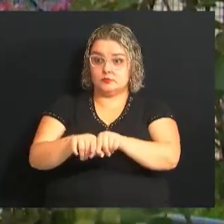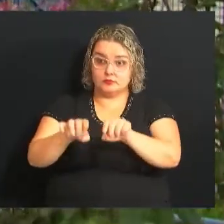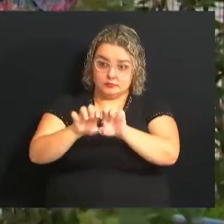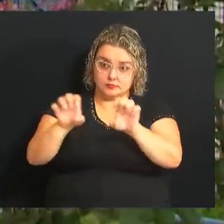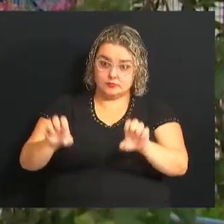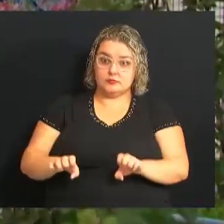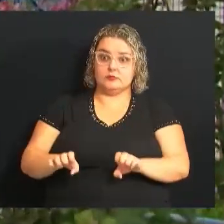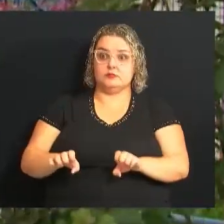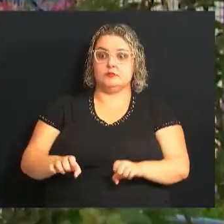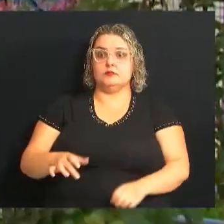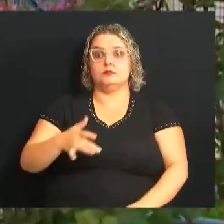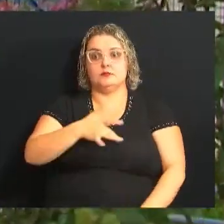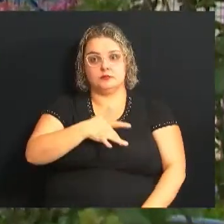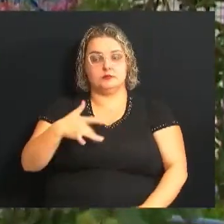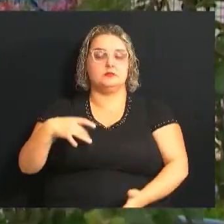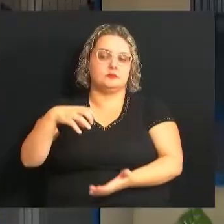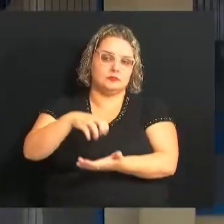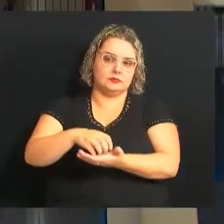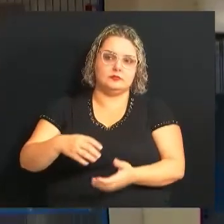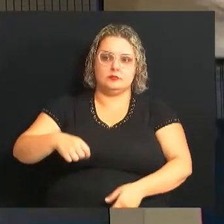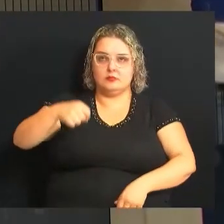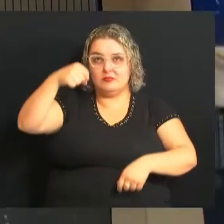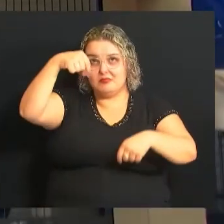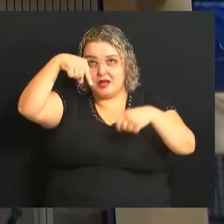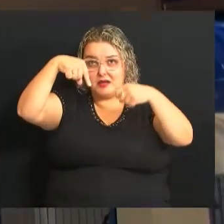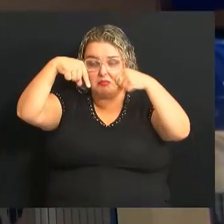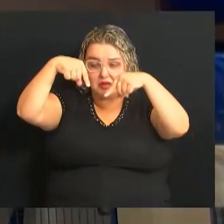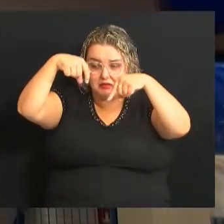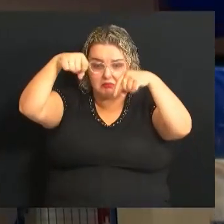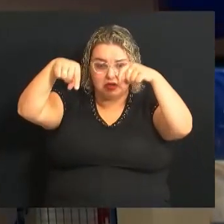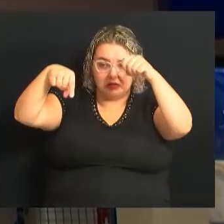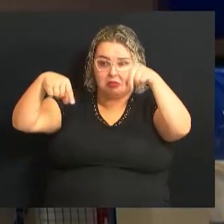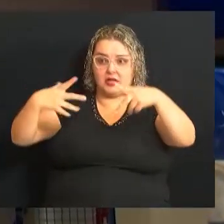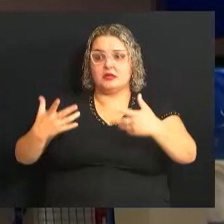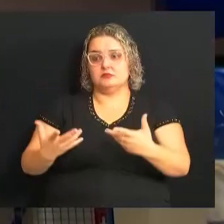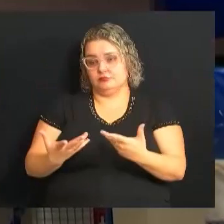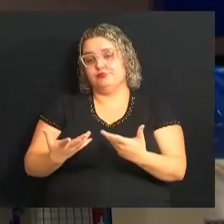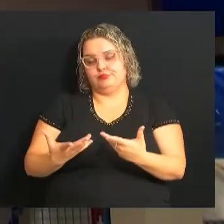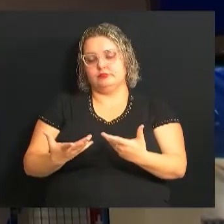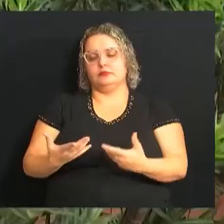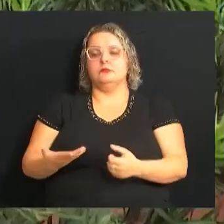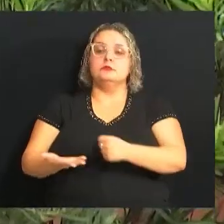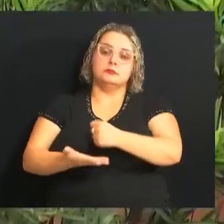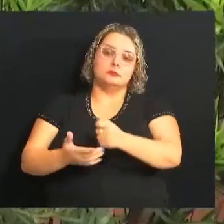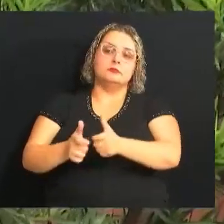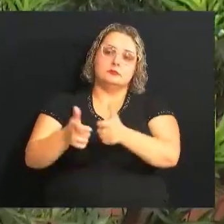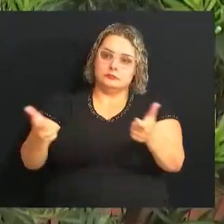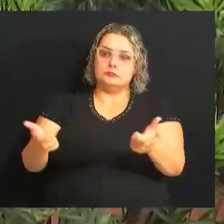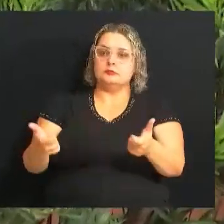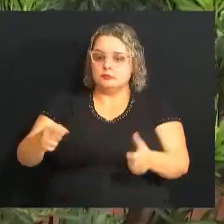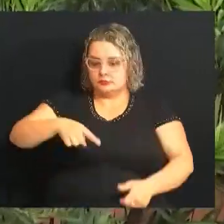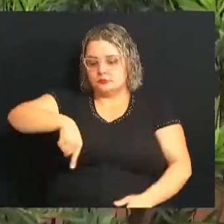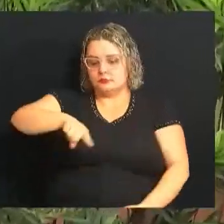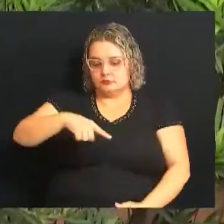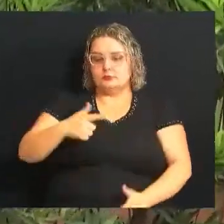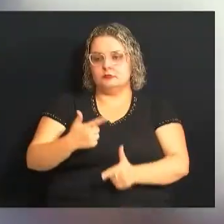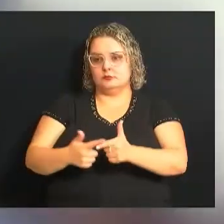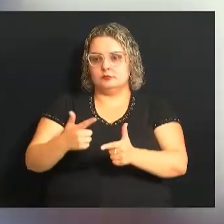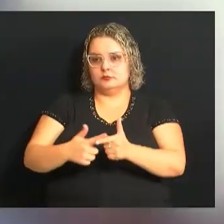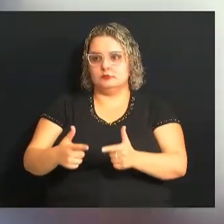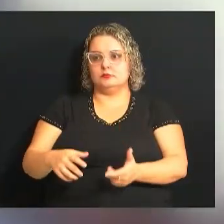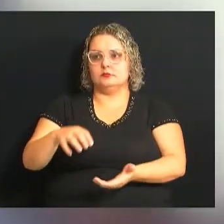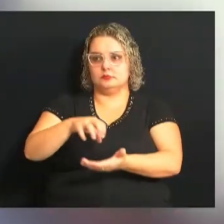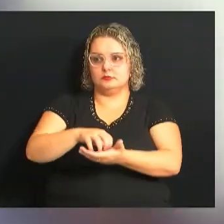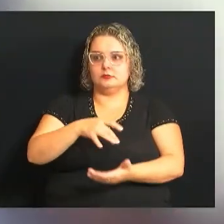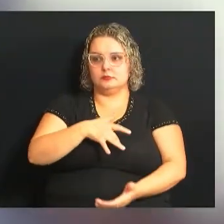que está com goteiras, com vazamento, né? Então indicamos a quase a maior parte para esse problema do Centro de Saúde do Santa Bárbara.